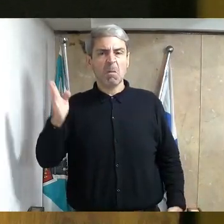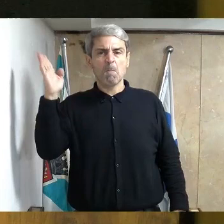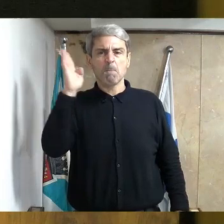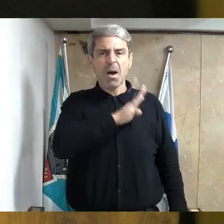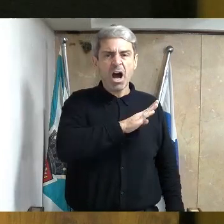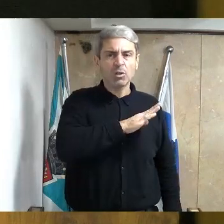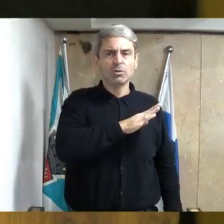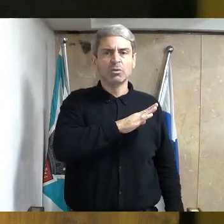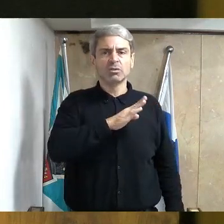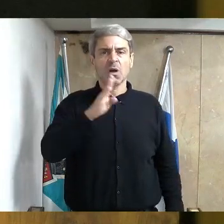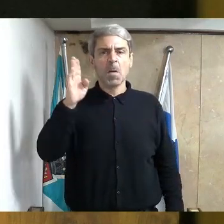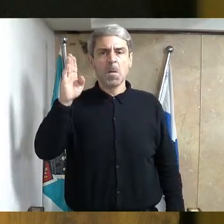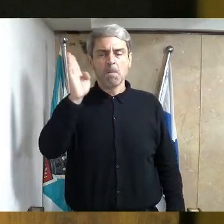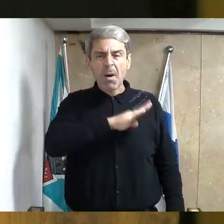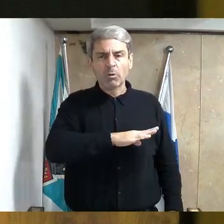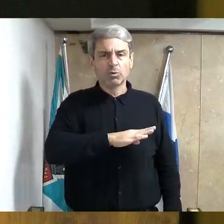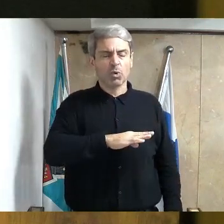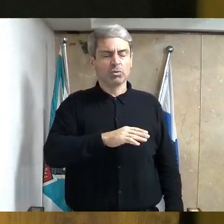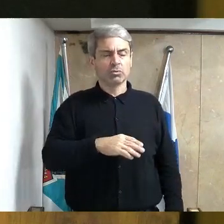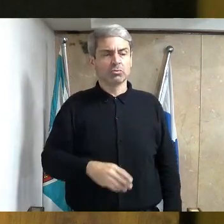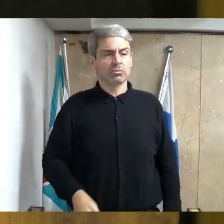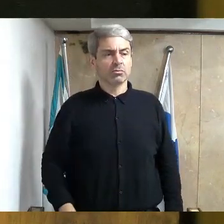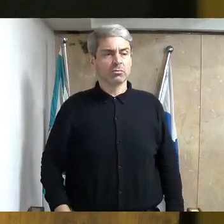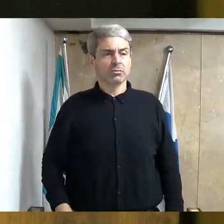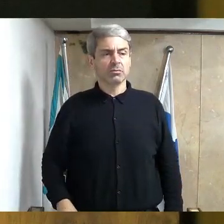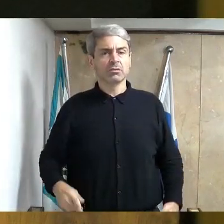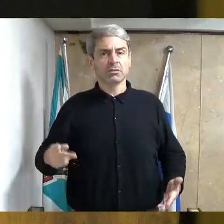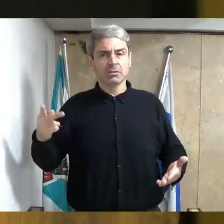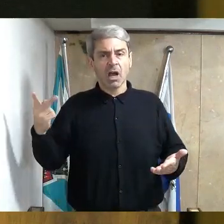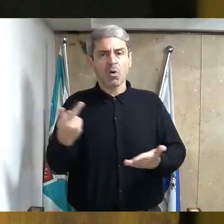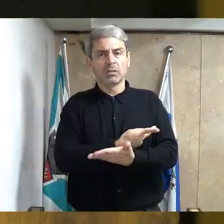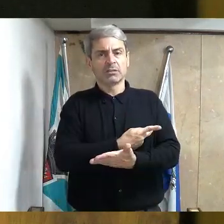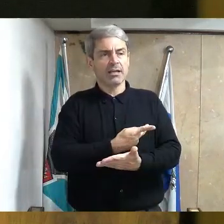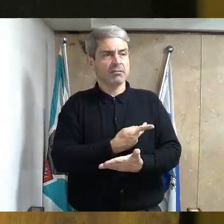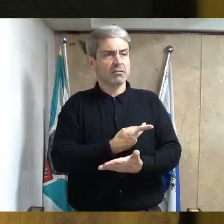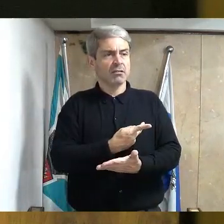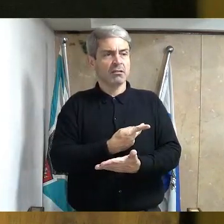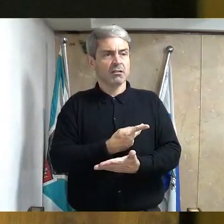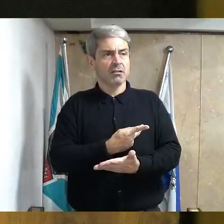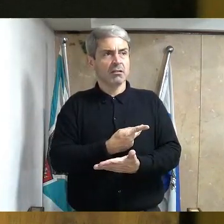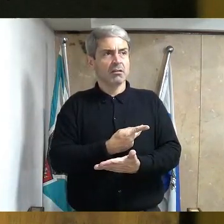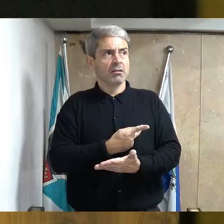maldoso, maldito, que assola